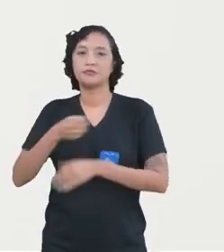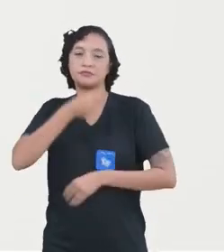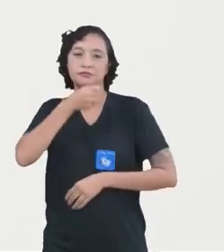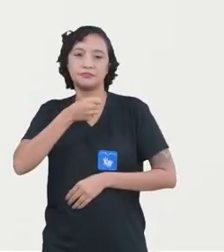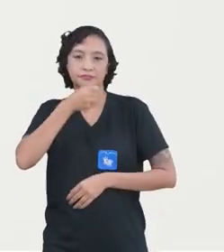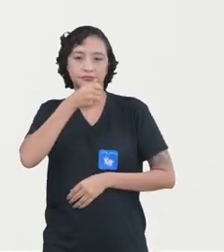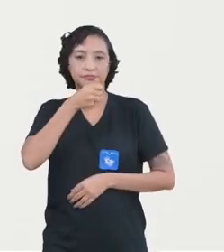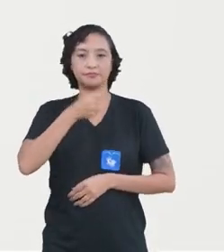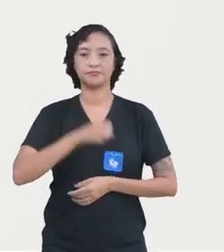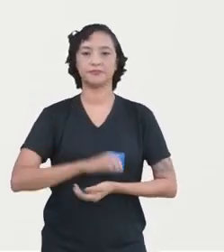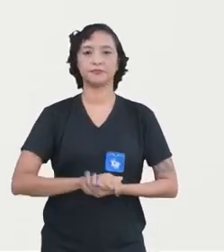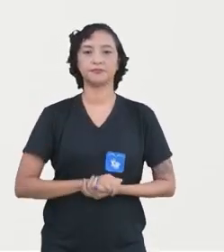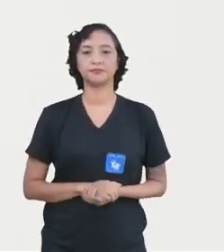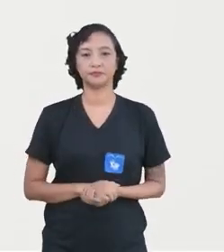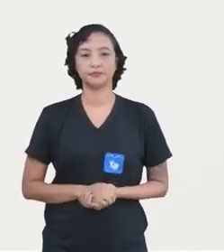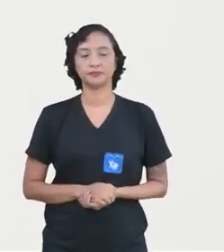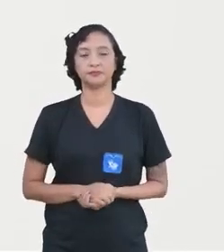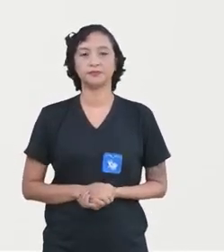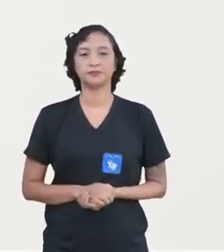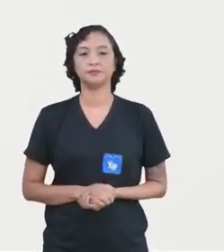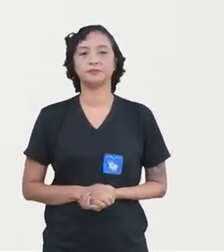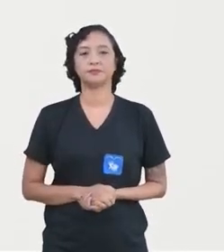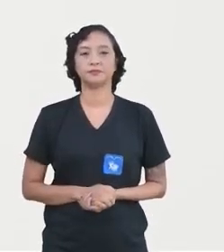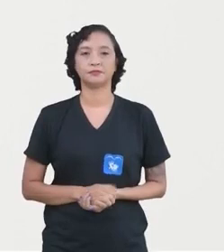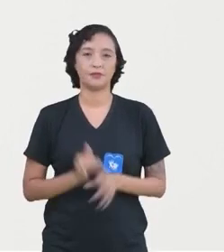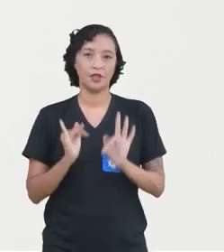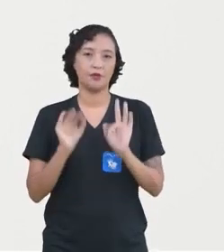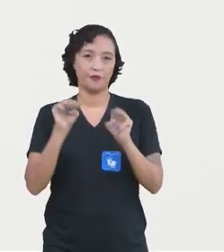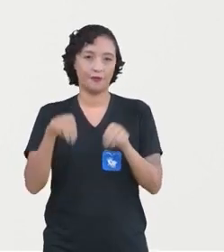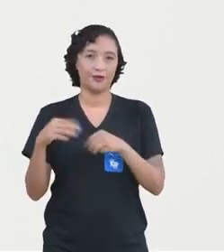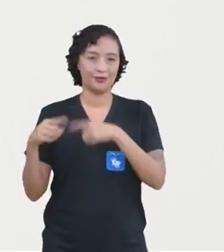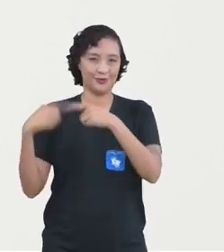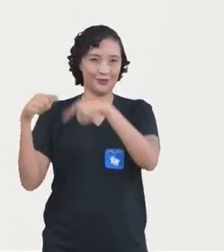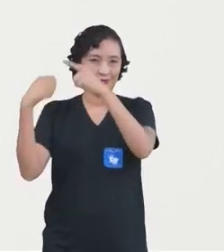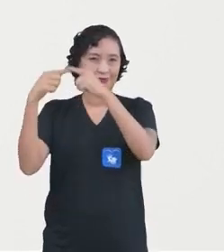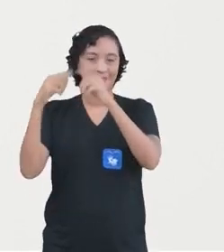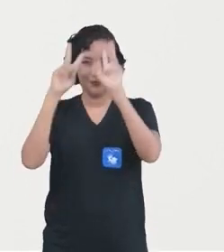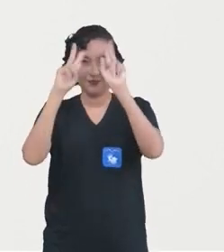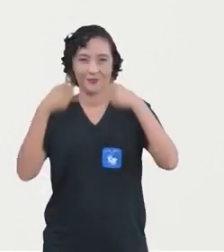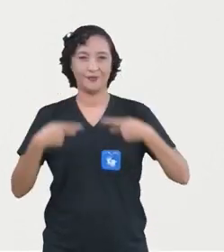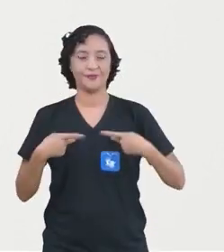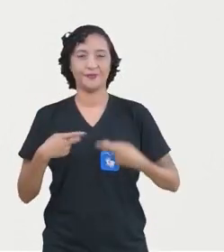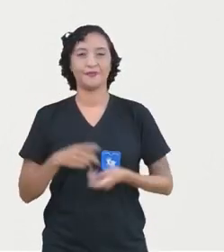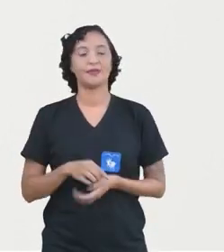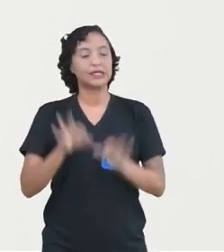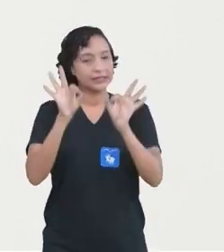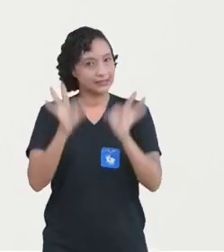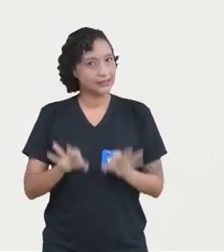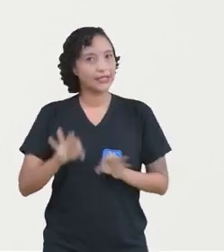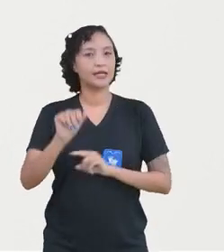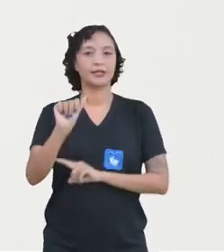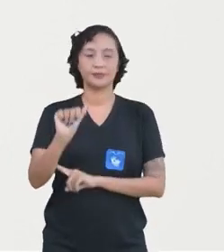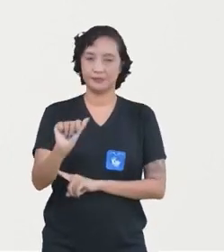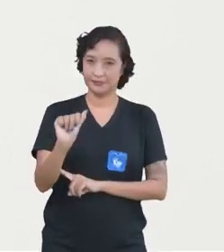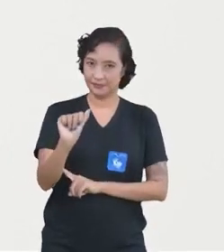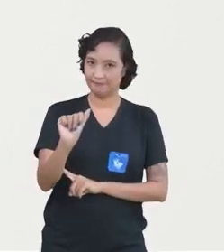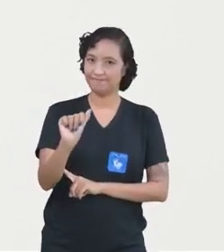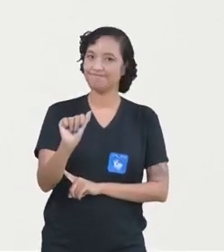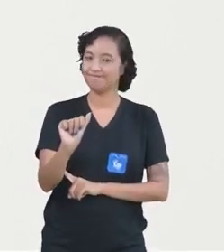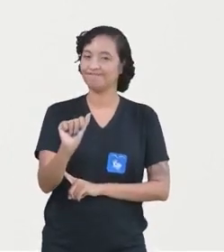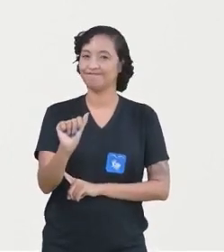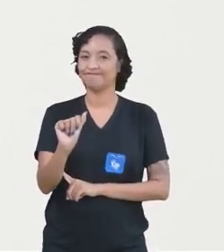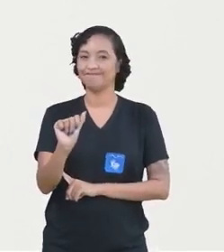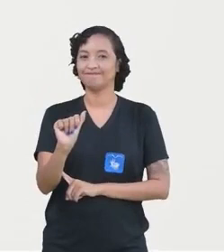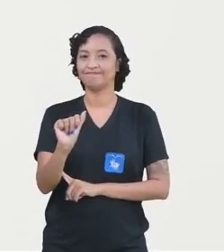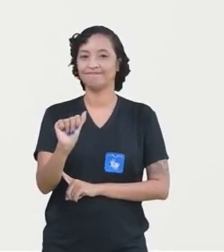o desenvolvimento humano, o idoso. Então, acertaram. É essa questão mesmo,